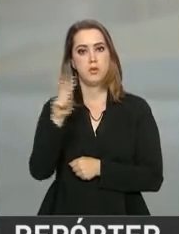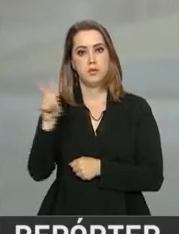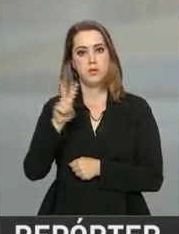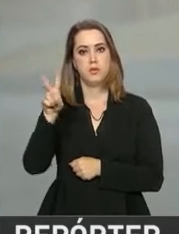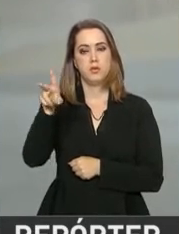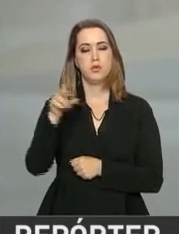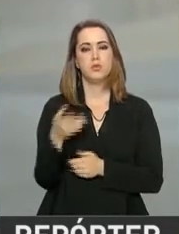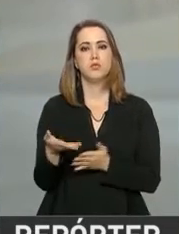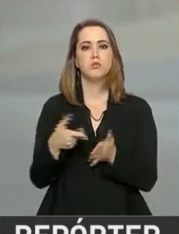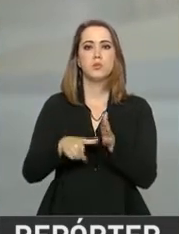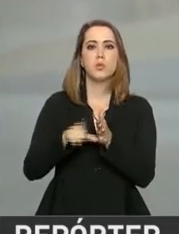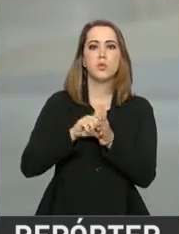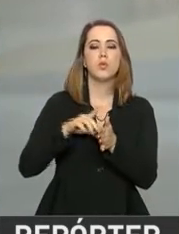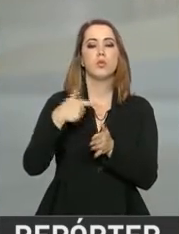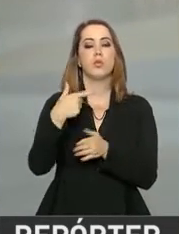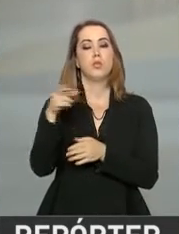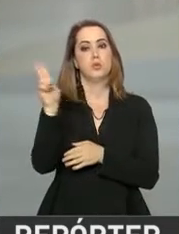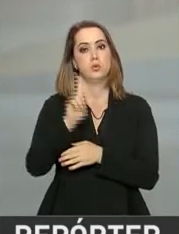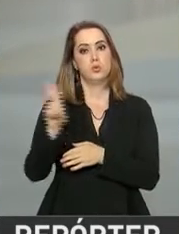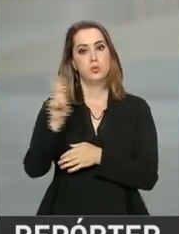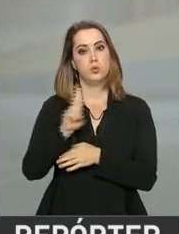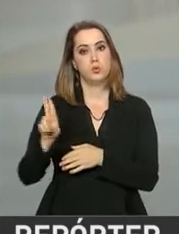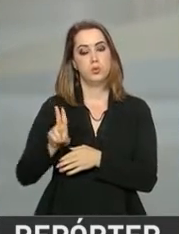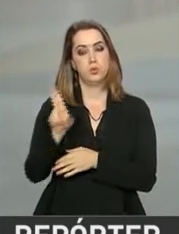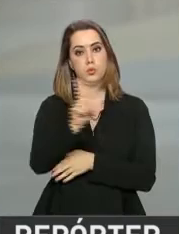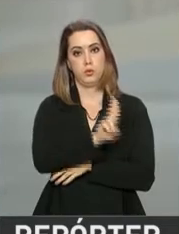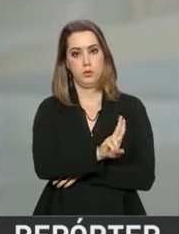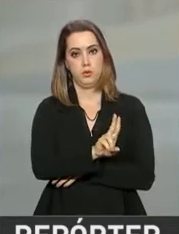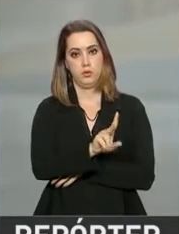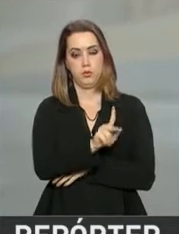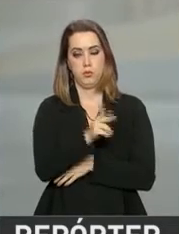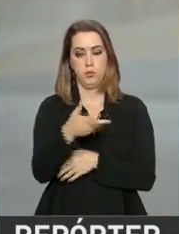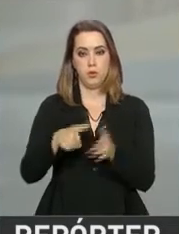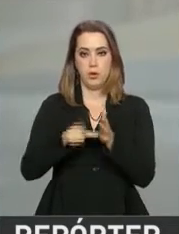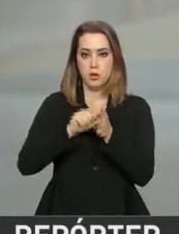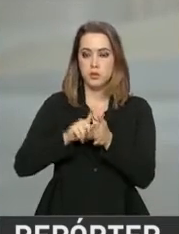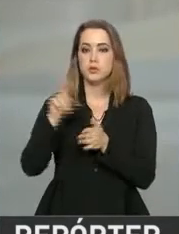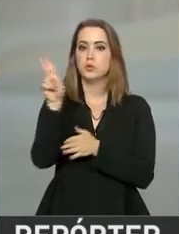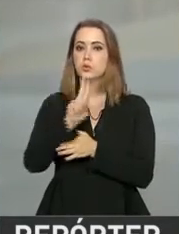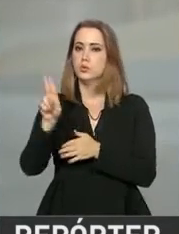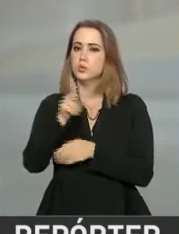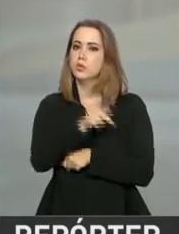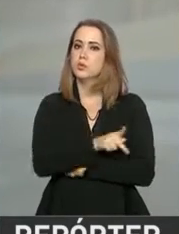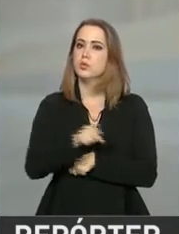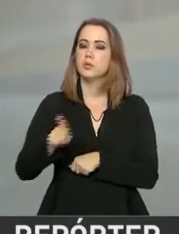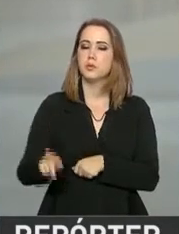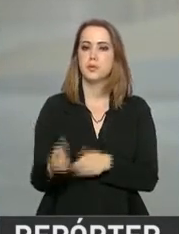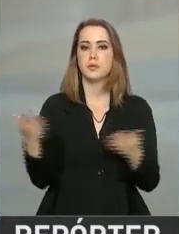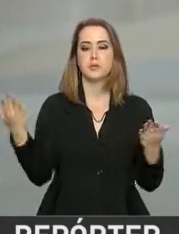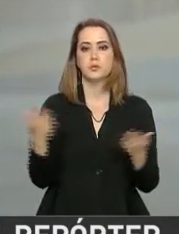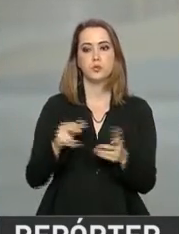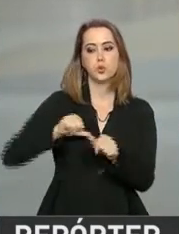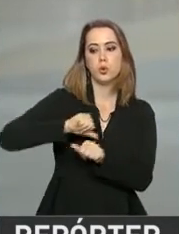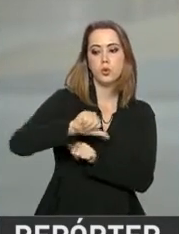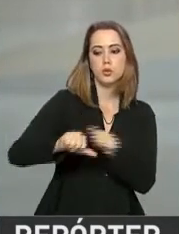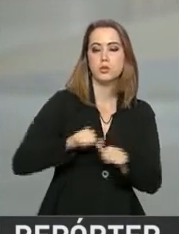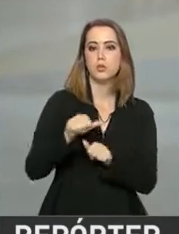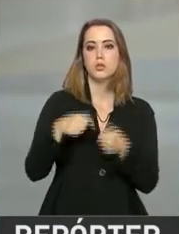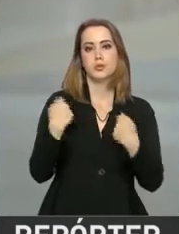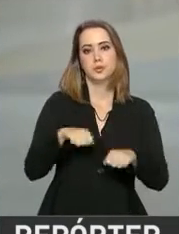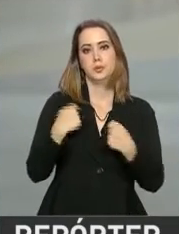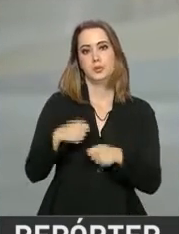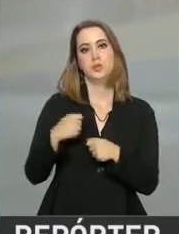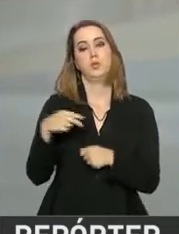essa presidência até o dia 29 de julho e pelas regras do bloco a venezuela assume o posto até o fim